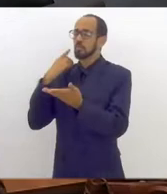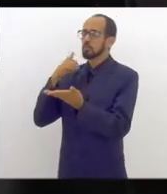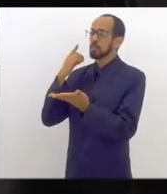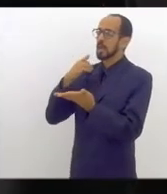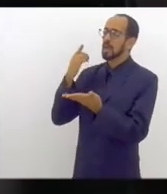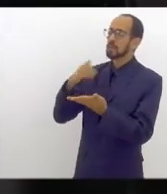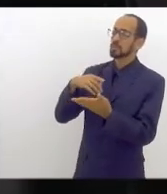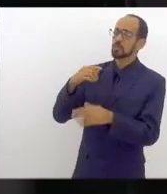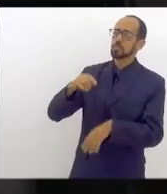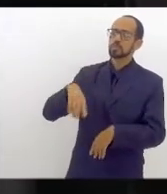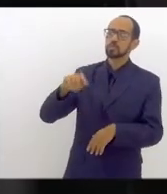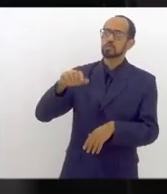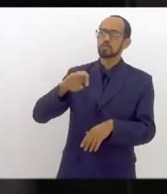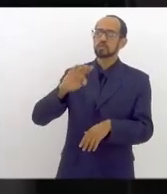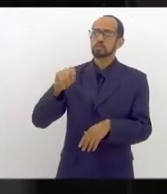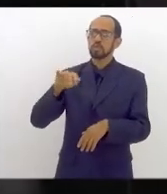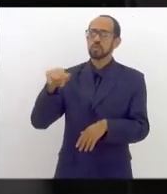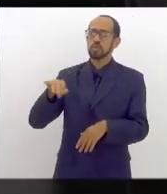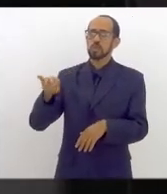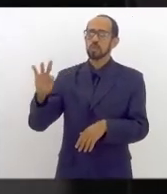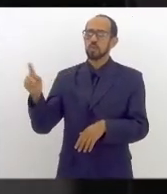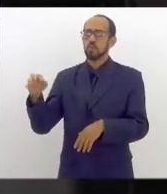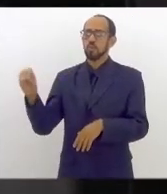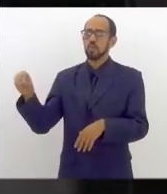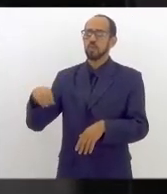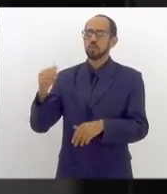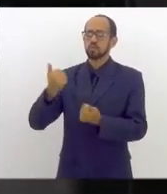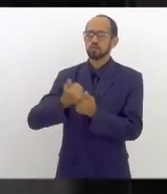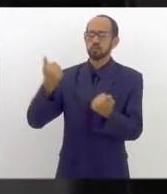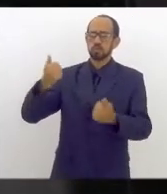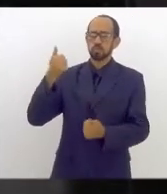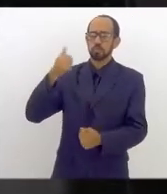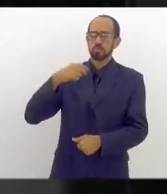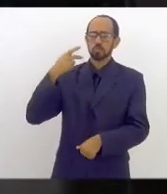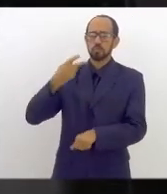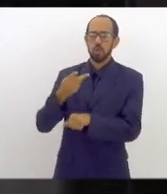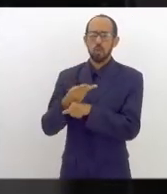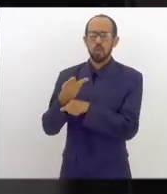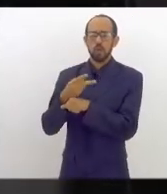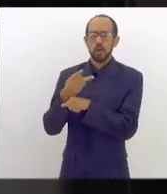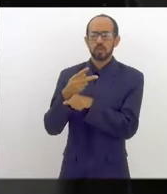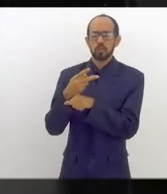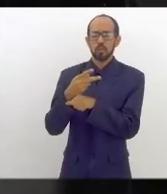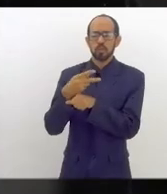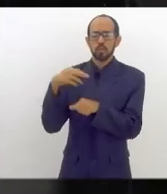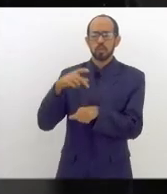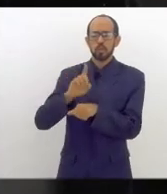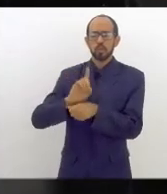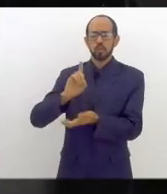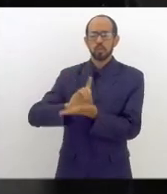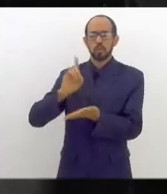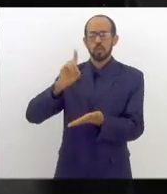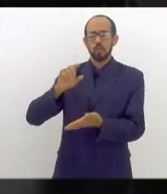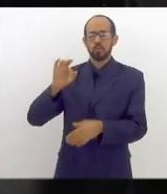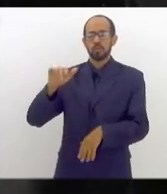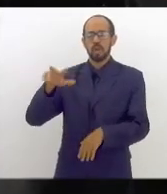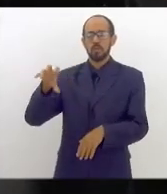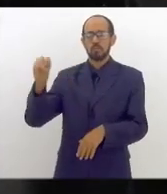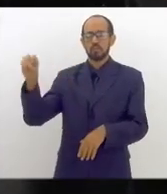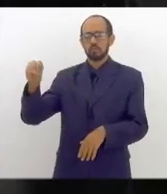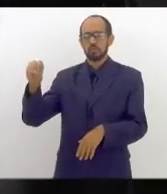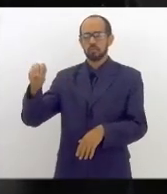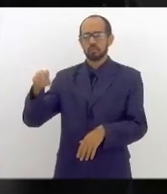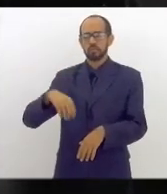super procuradora Geral do Estado Dr Flávio Lima vice-presidente corredor do